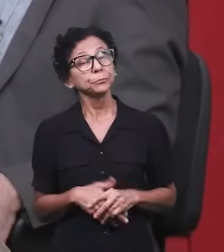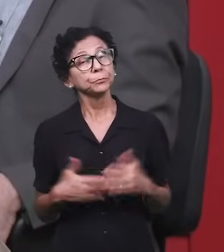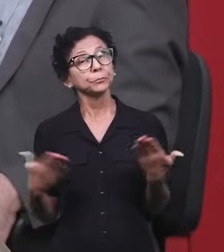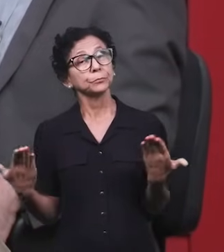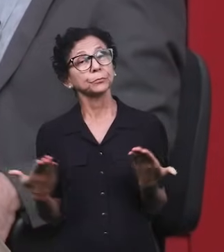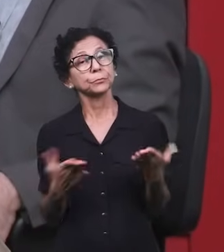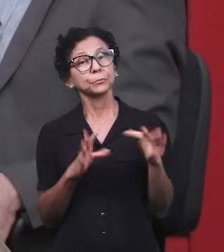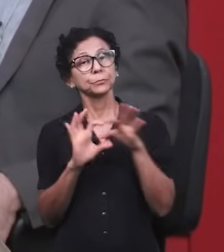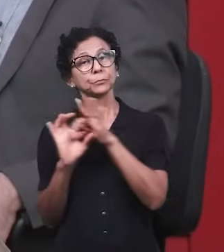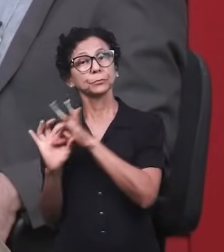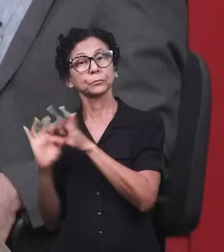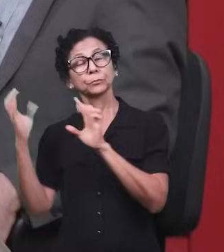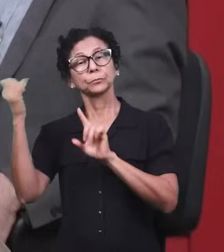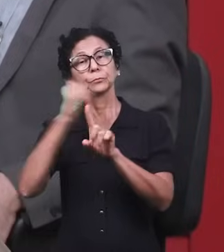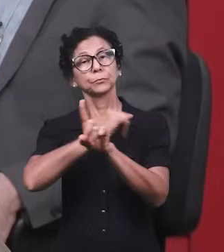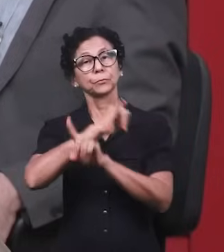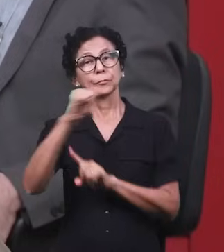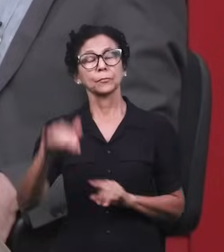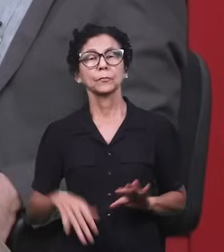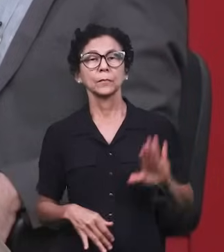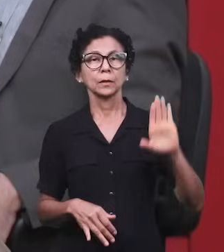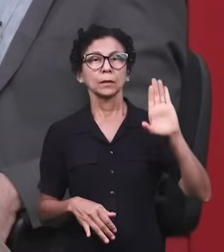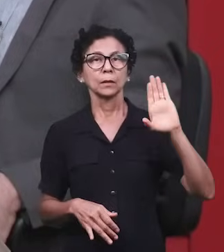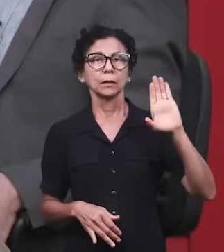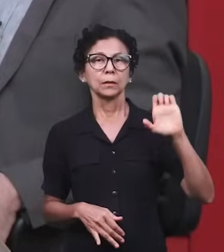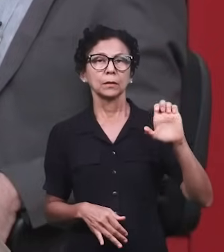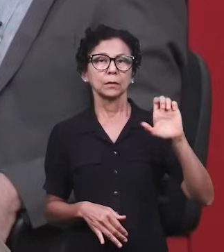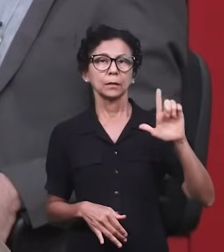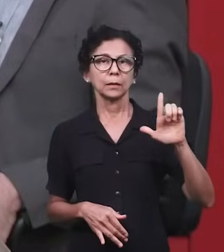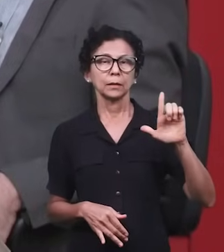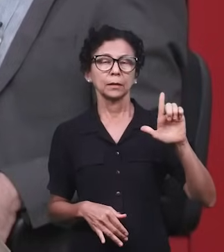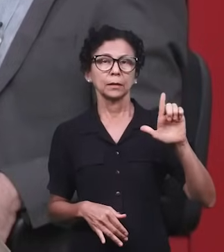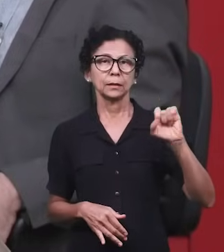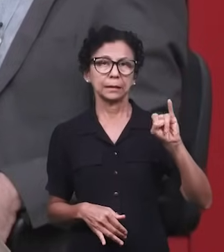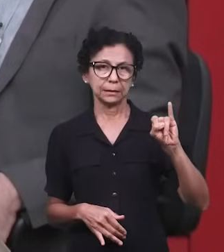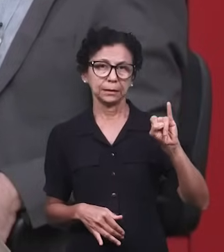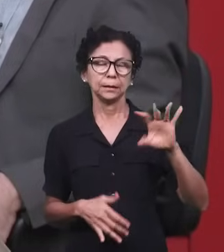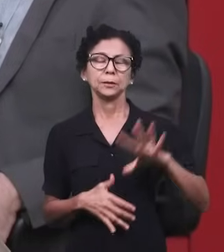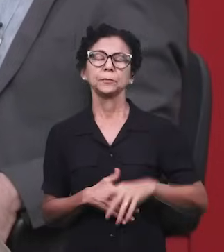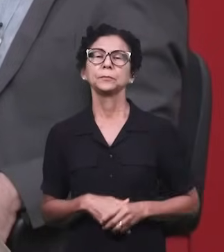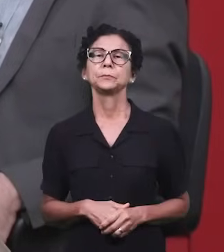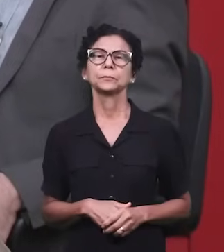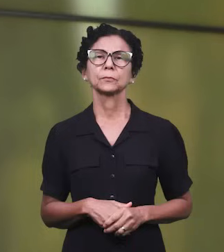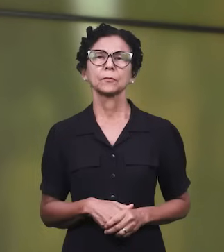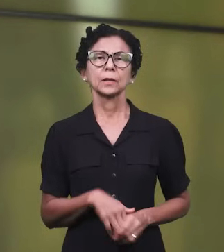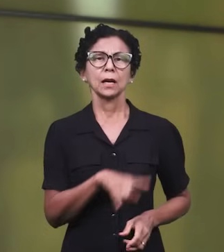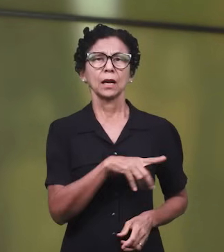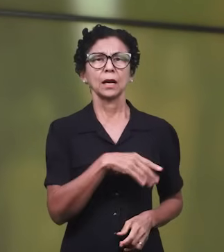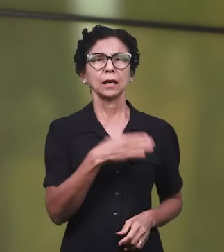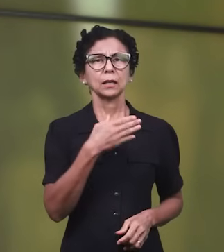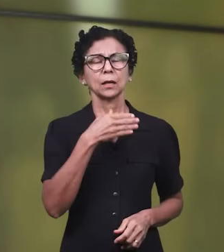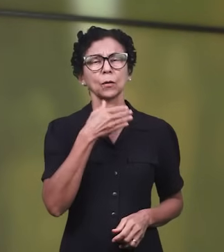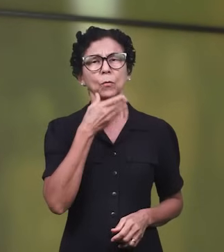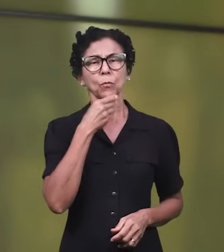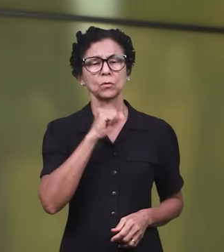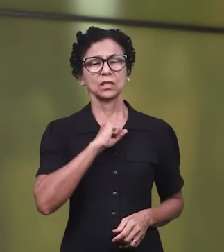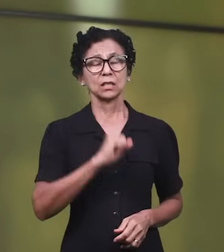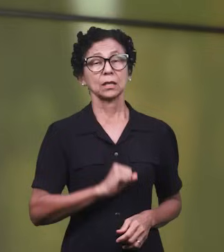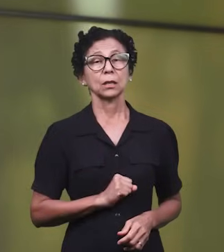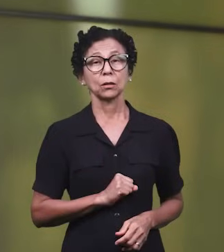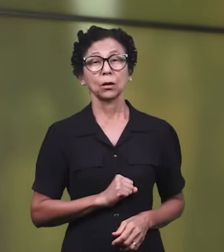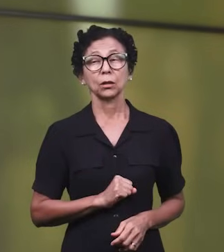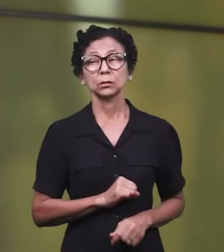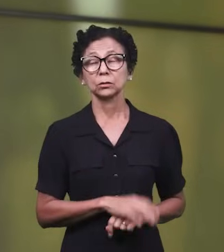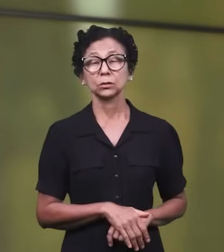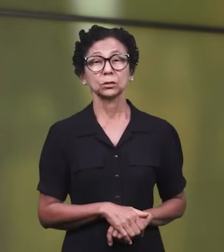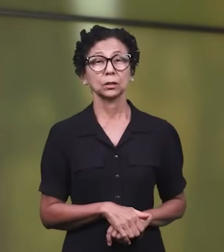um sacerdócio envelhecido, um homem também já velho. Você está falando de Eli, claro. De Eli. Era um sacerdote em decadência,